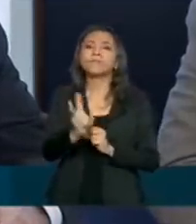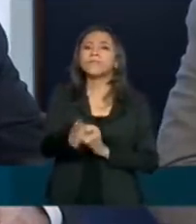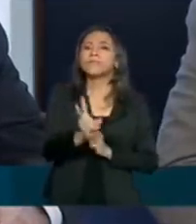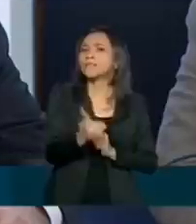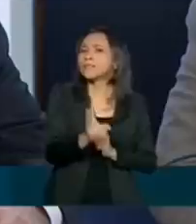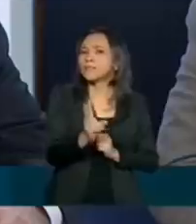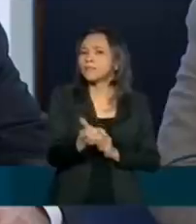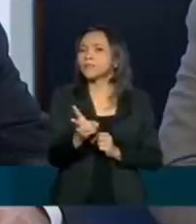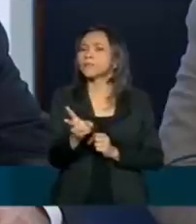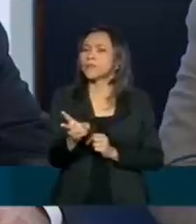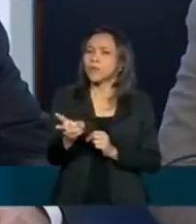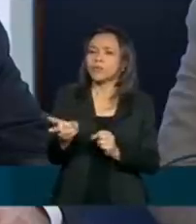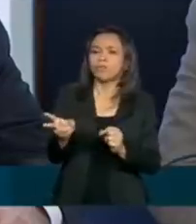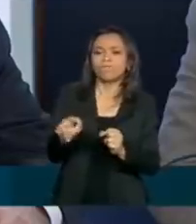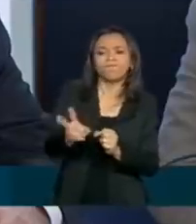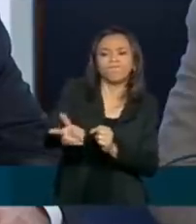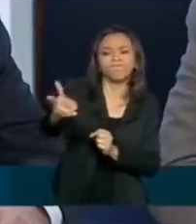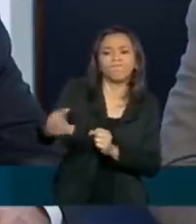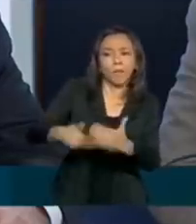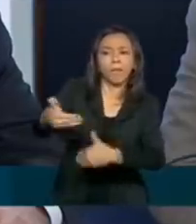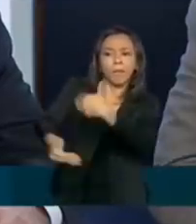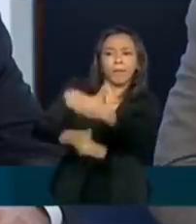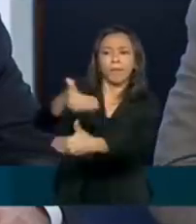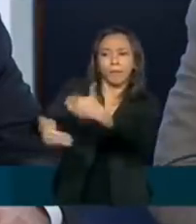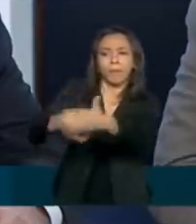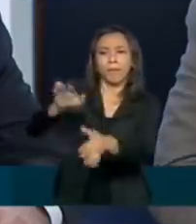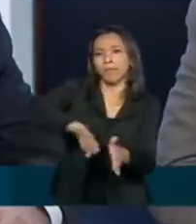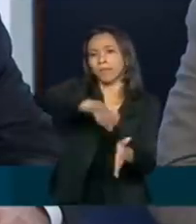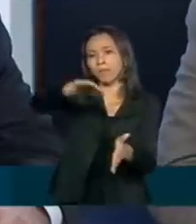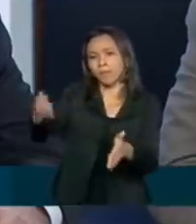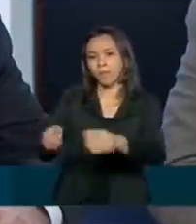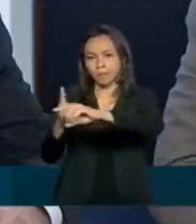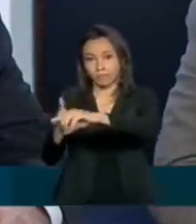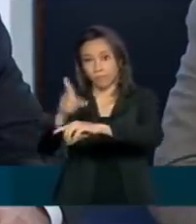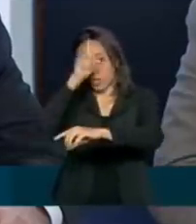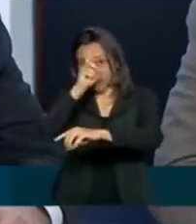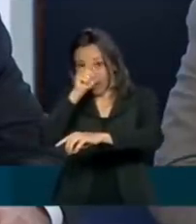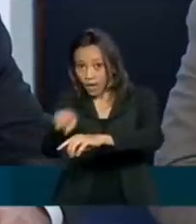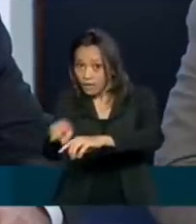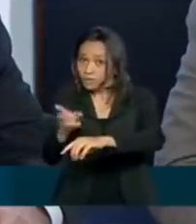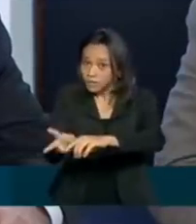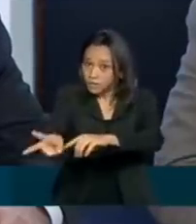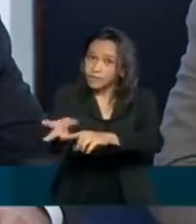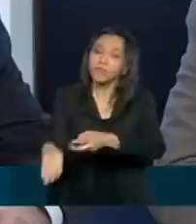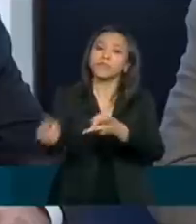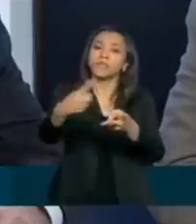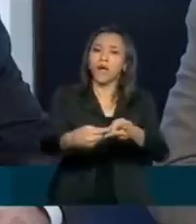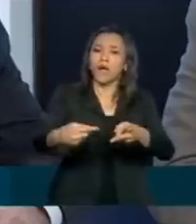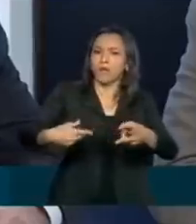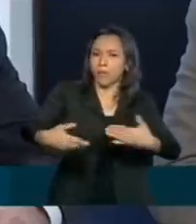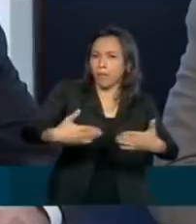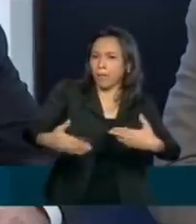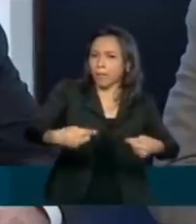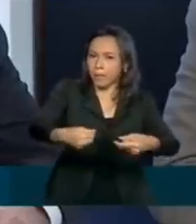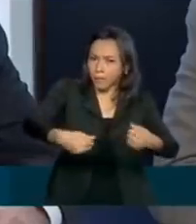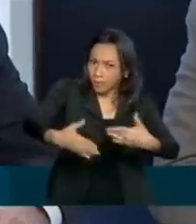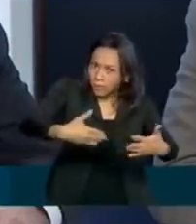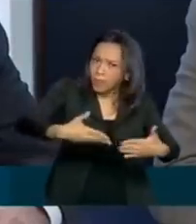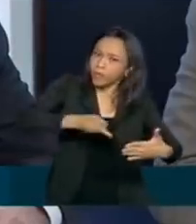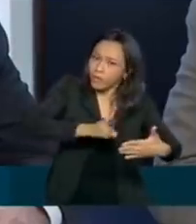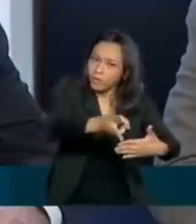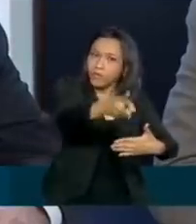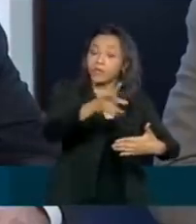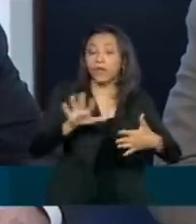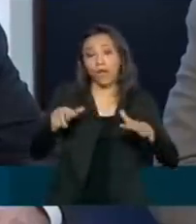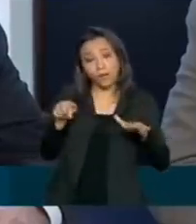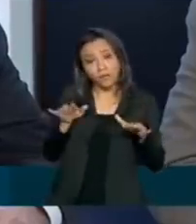funcionamento das estruturas, na manutenção do funcionamento da nossa economia, que é isso que tem que acontecer. É isso que o Ministério da Saúde ainda